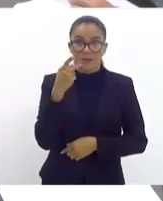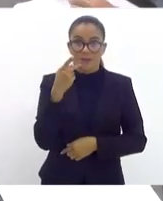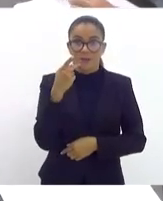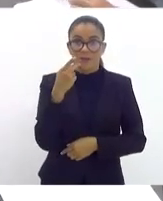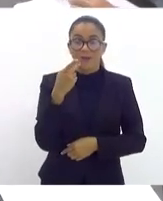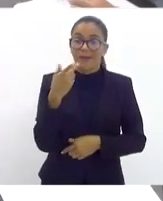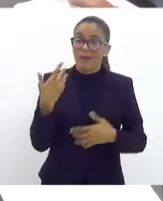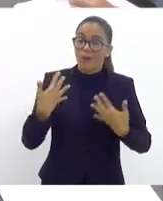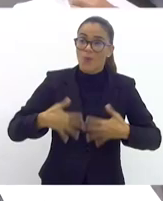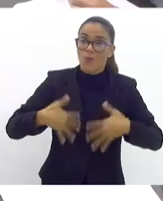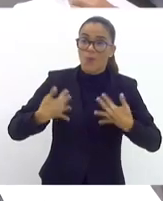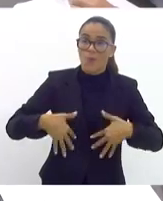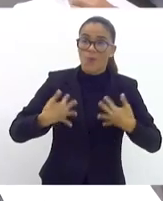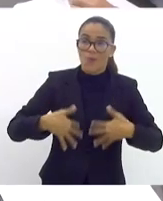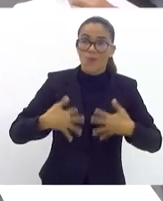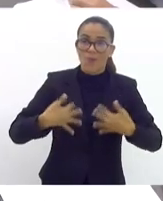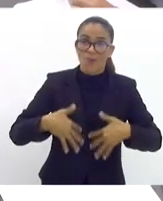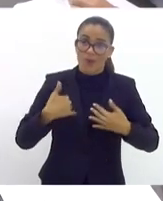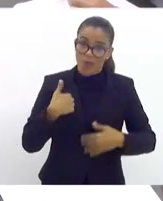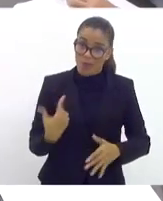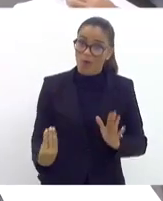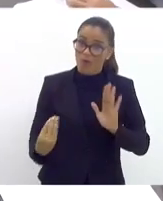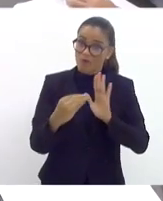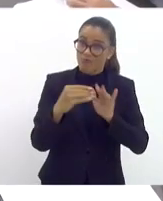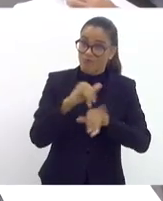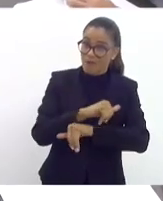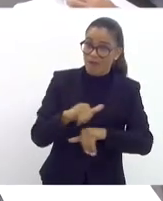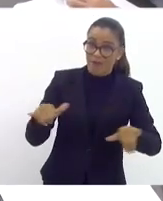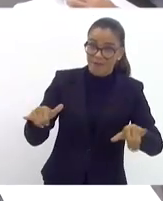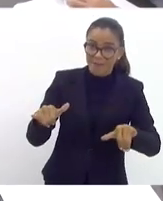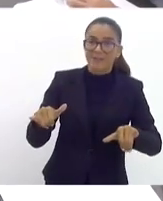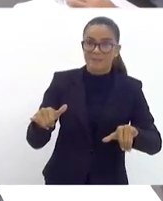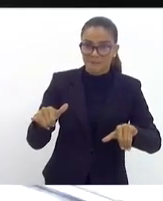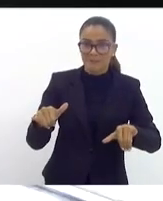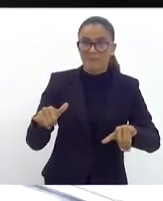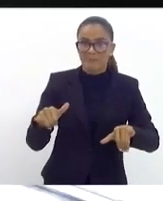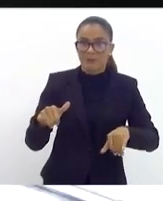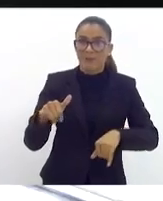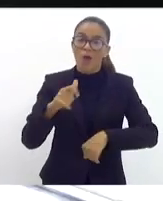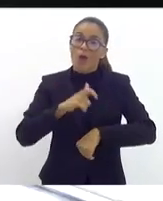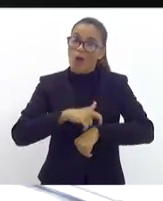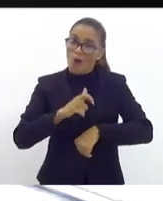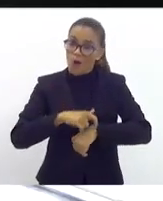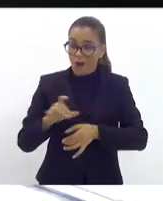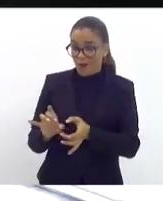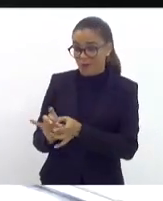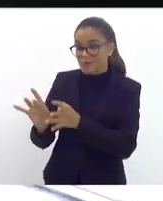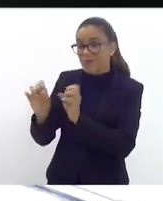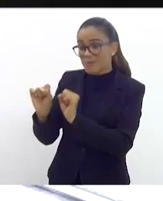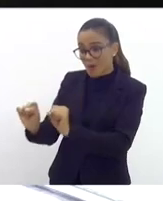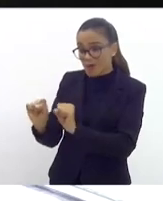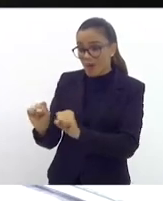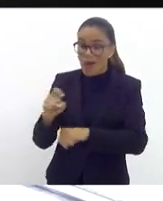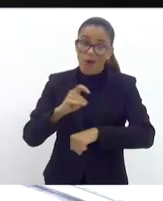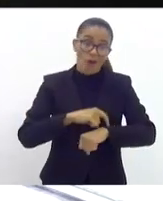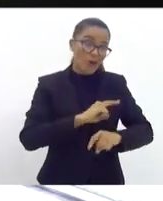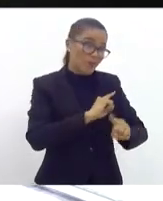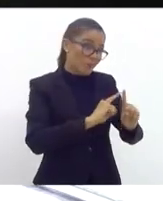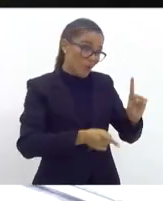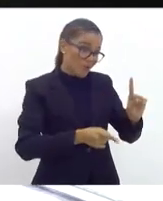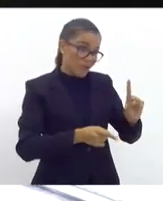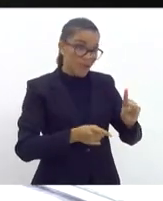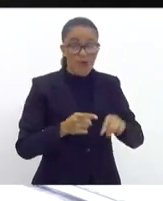é o drama que eu coloquei aqui né olha o autorizativo pode não pode